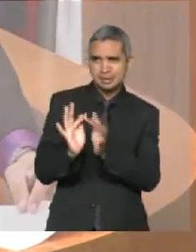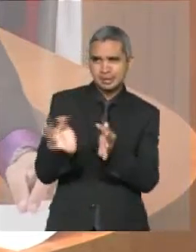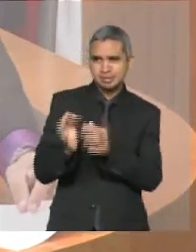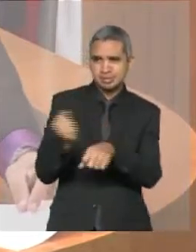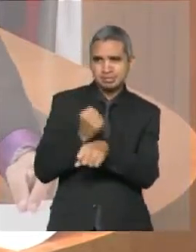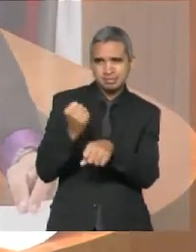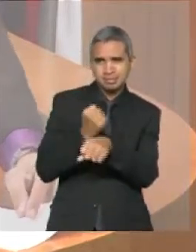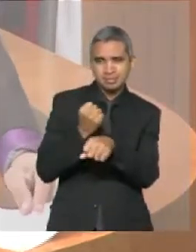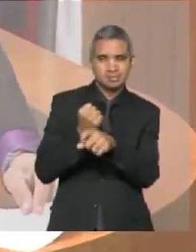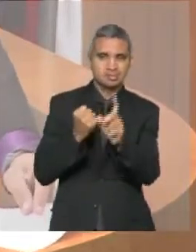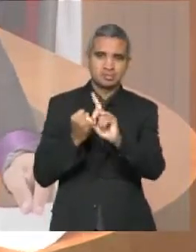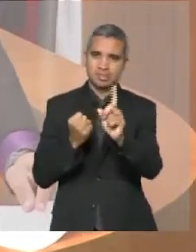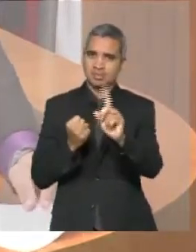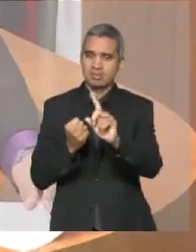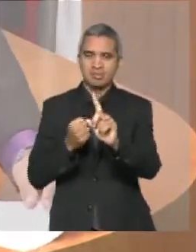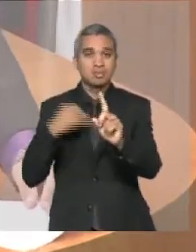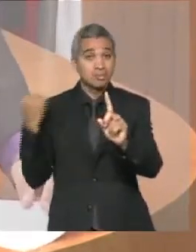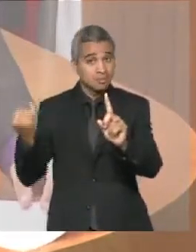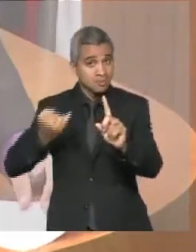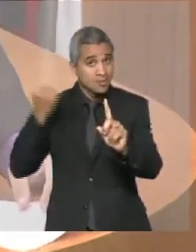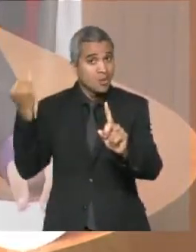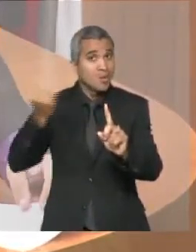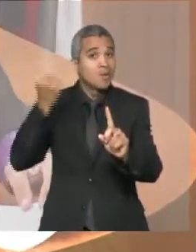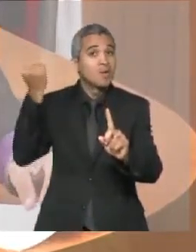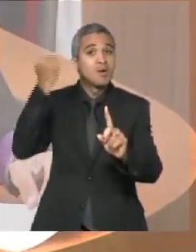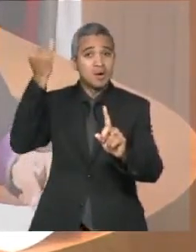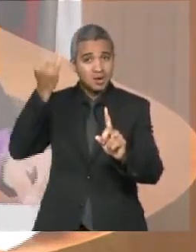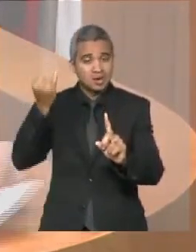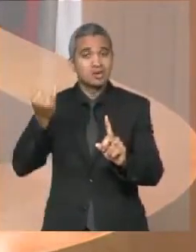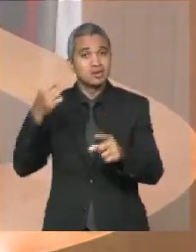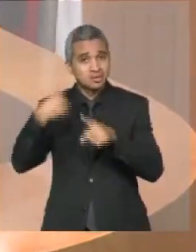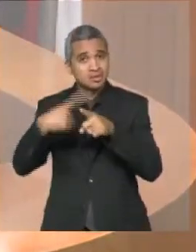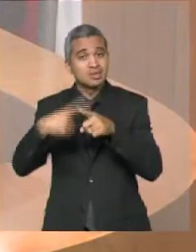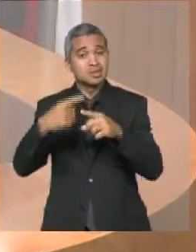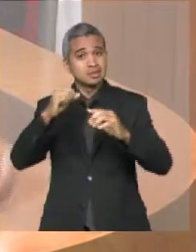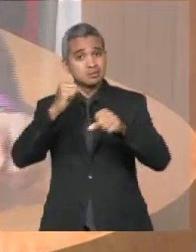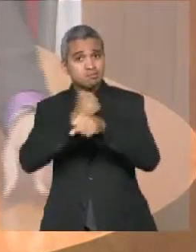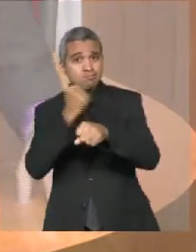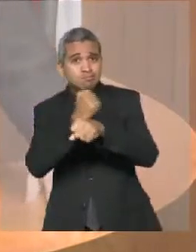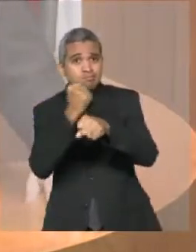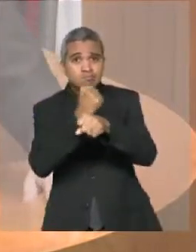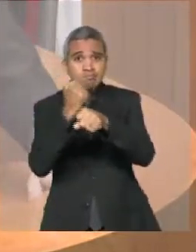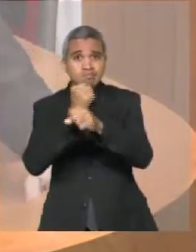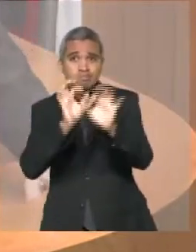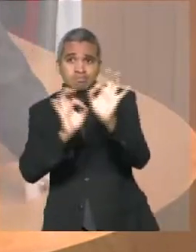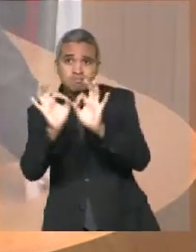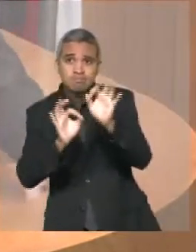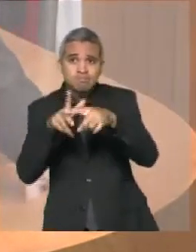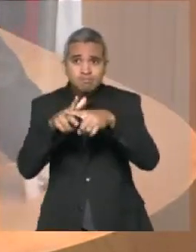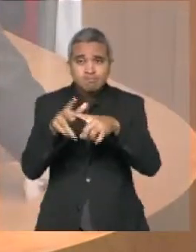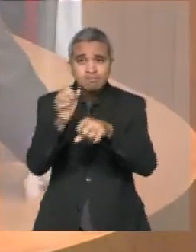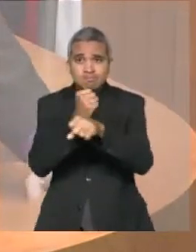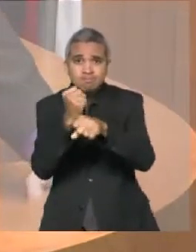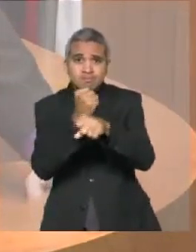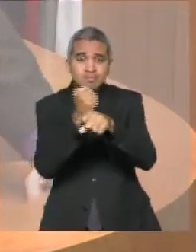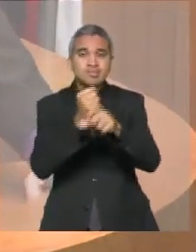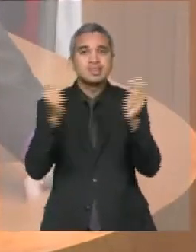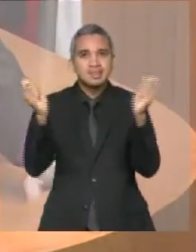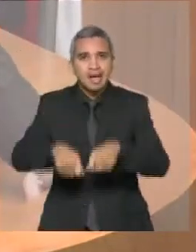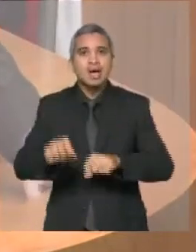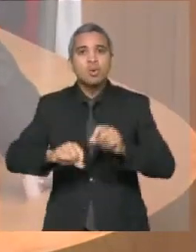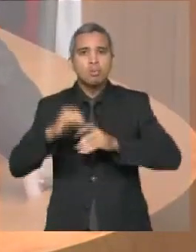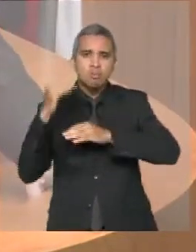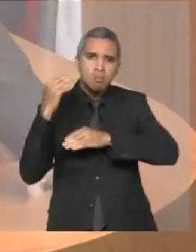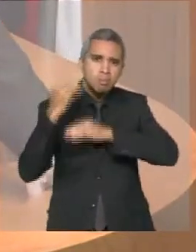condição física e, paralelo a isso, um reforço na condição profissional para melhorar a qualidade, para melhorar os índices,